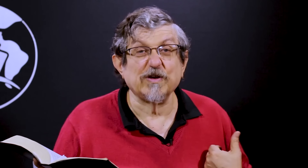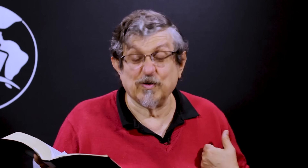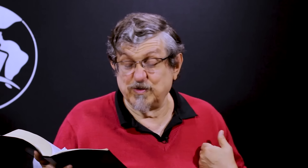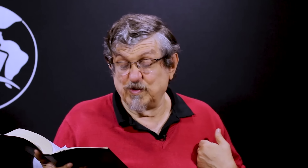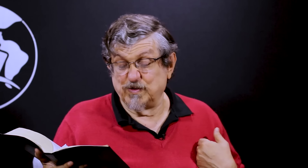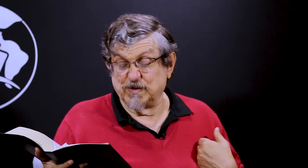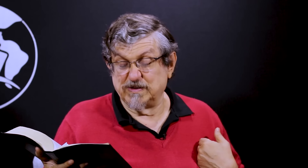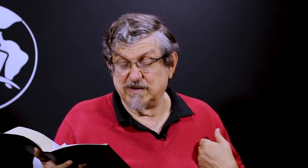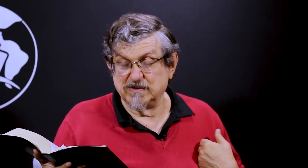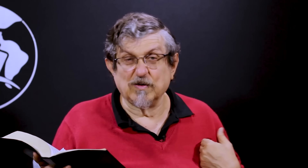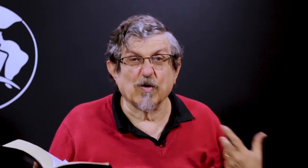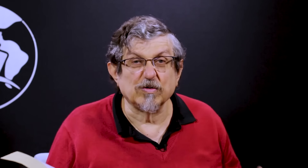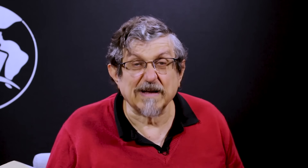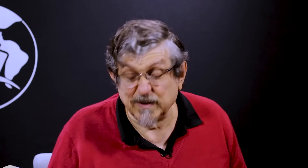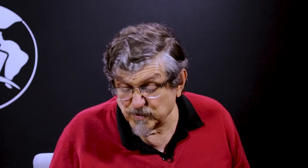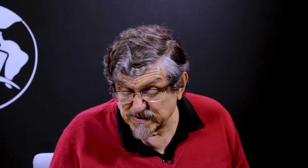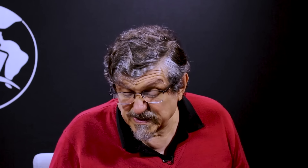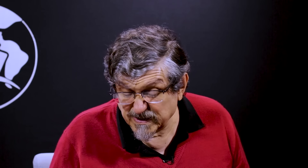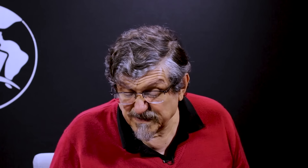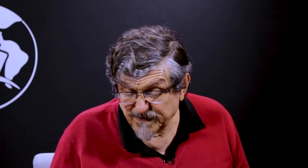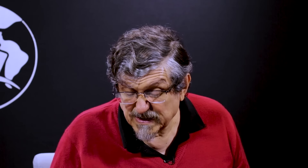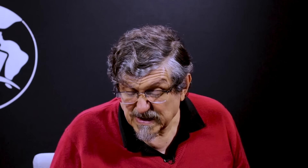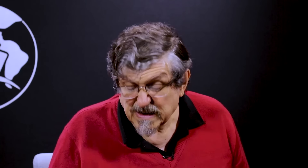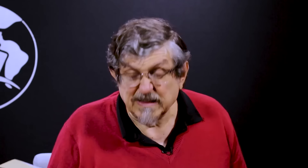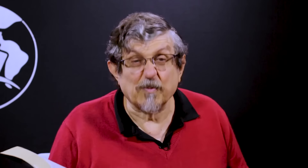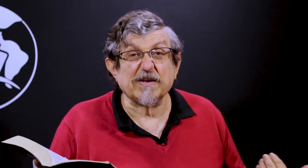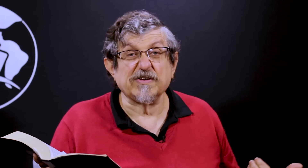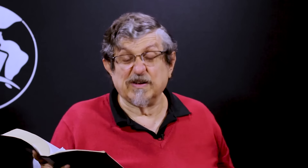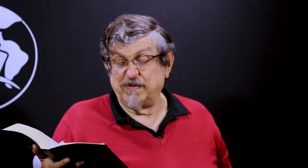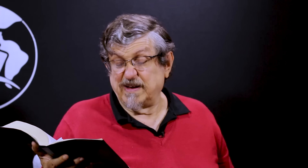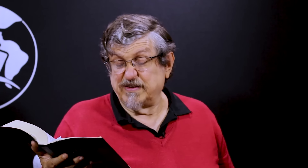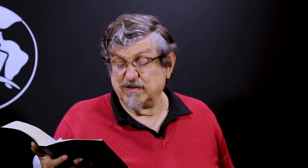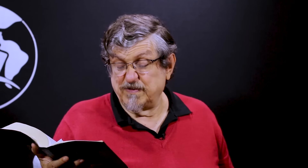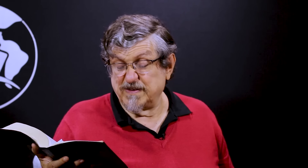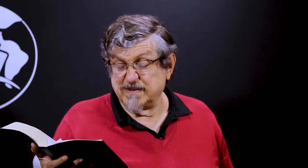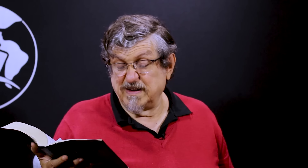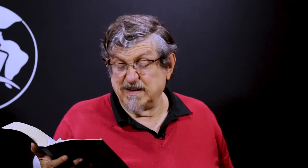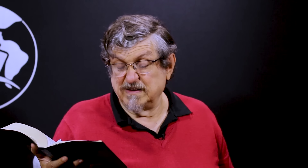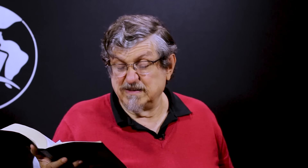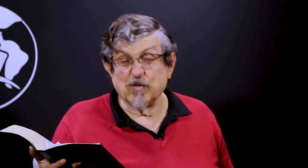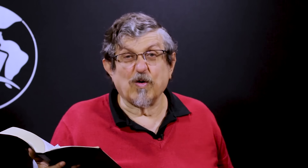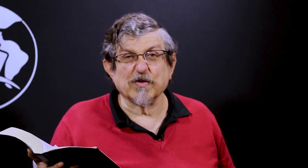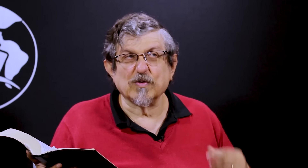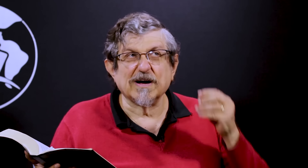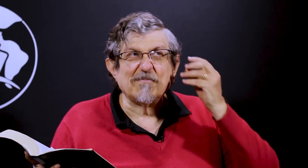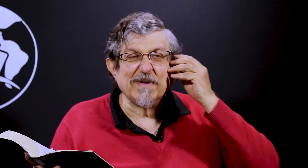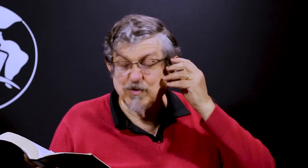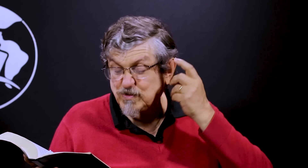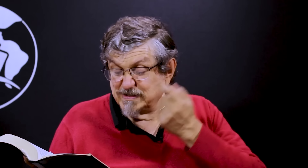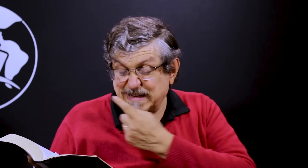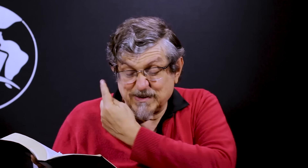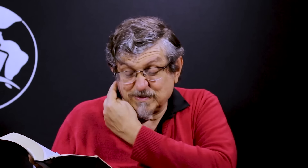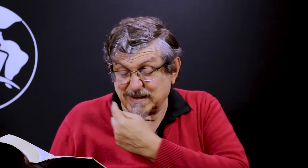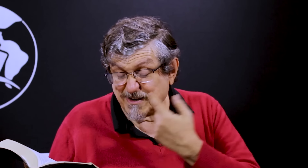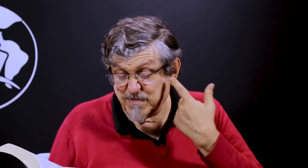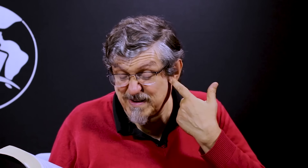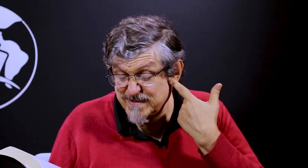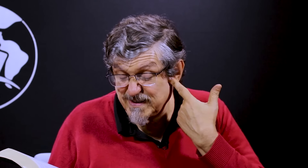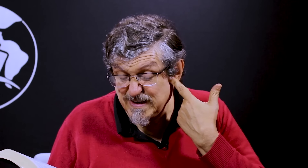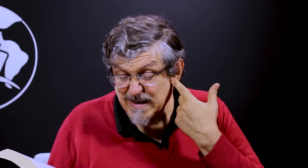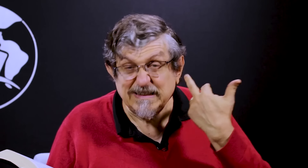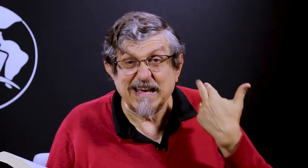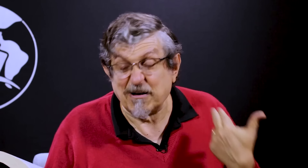eu sou o senhor o Deus de vocês não como nada com sangue não pratique adivinhação nem feitiçaria não corte o cabelo dos lados da